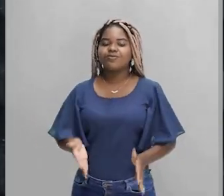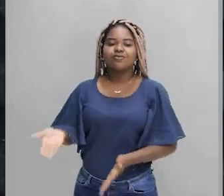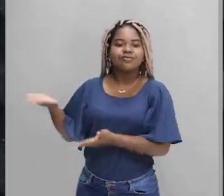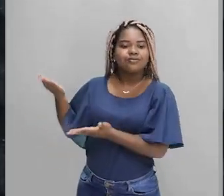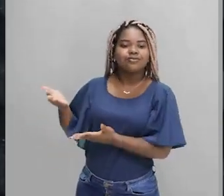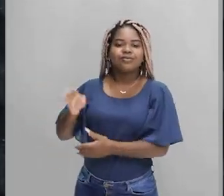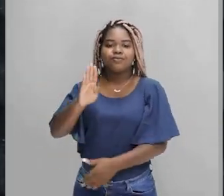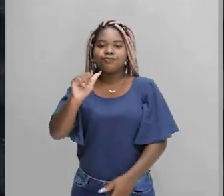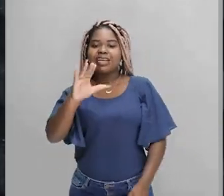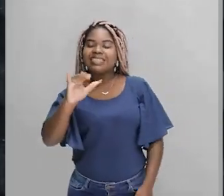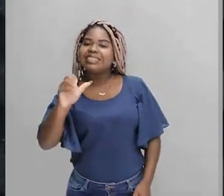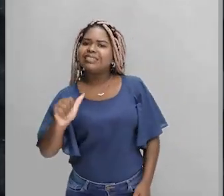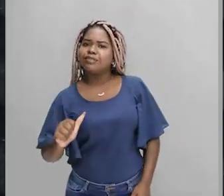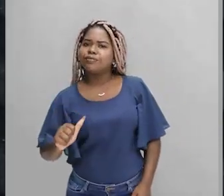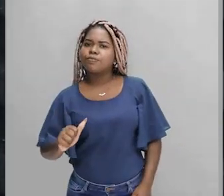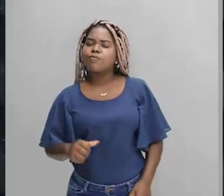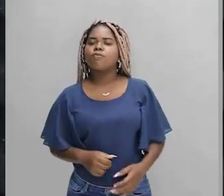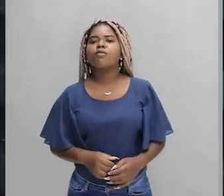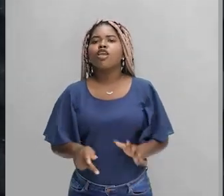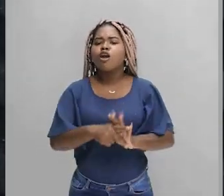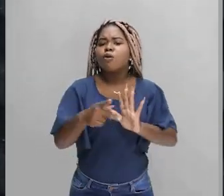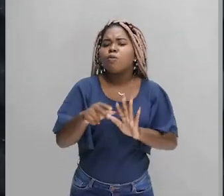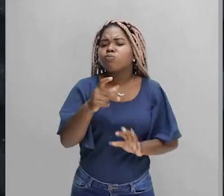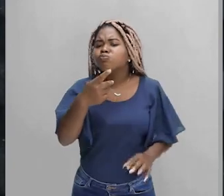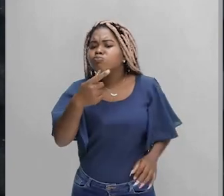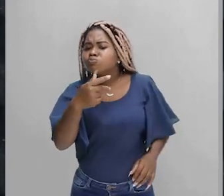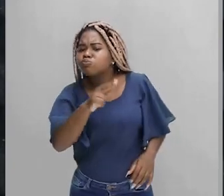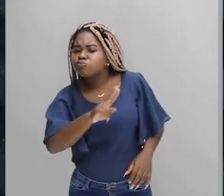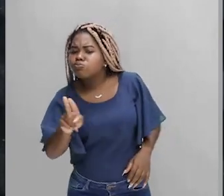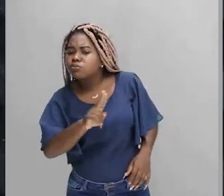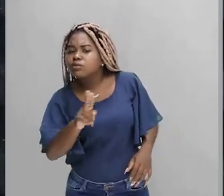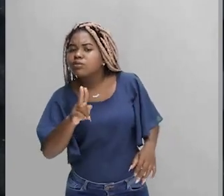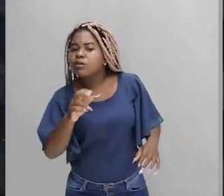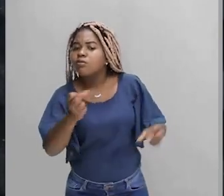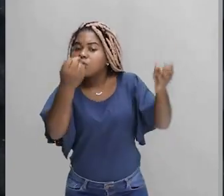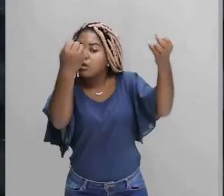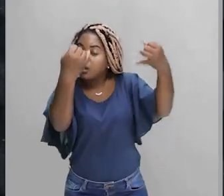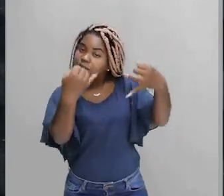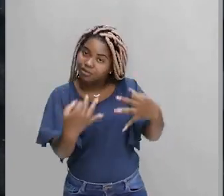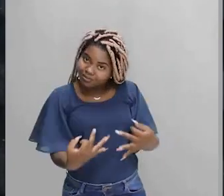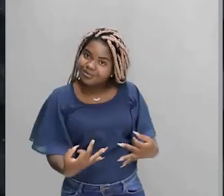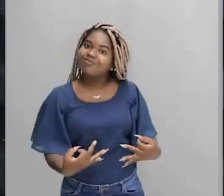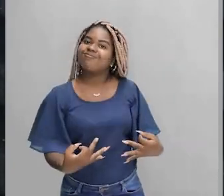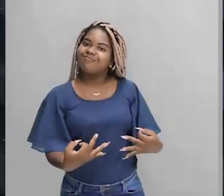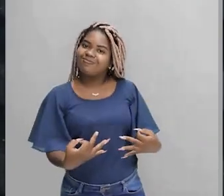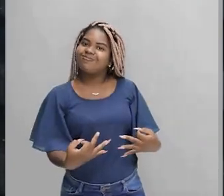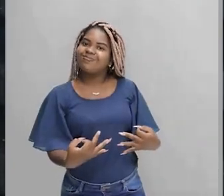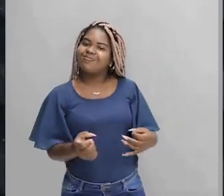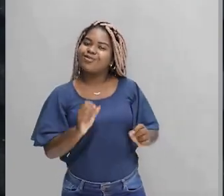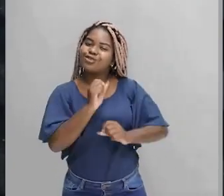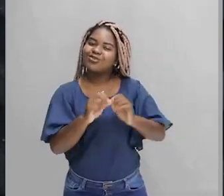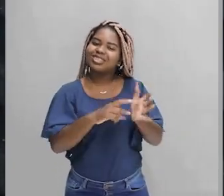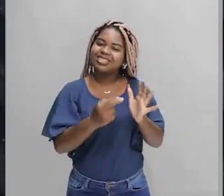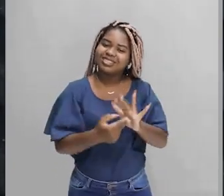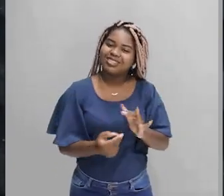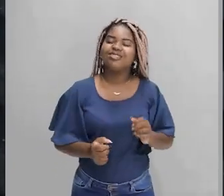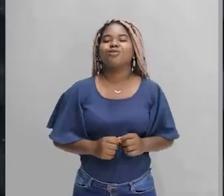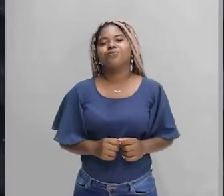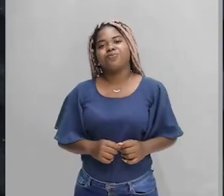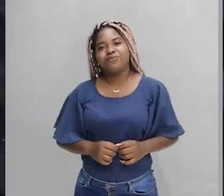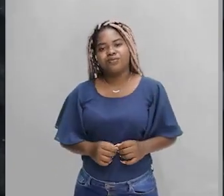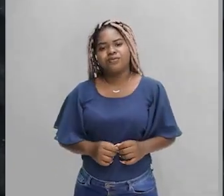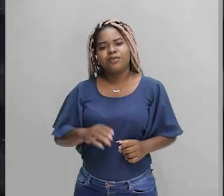bacias sedimentares. O próprio nome, galera, já te diz o que significa isso,